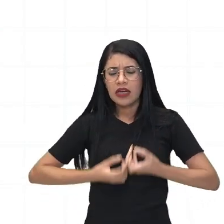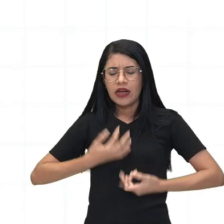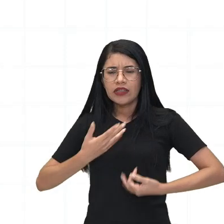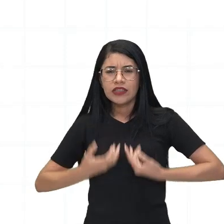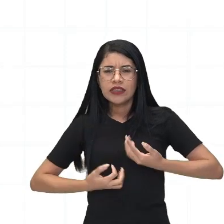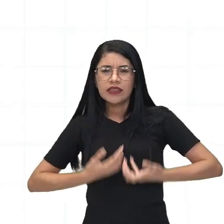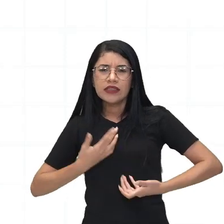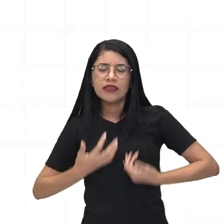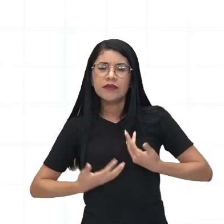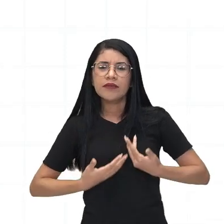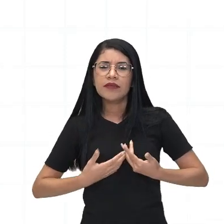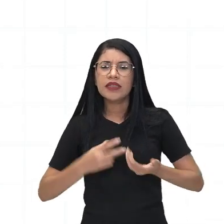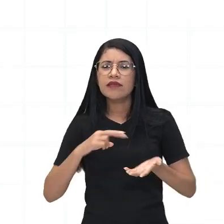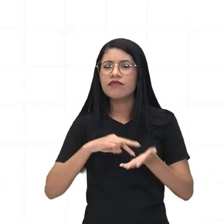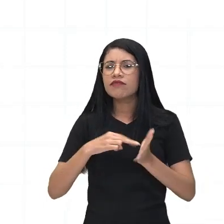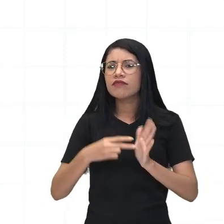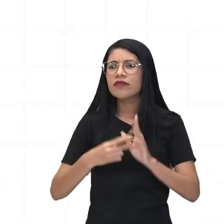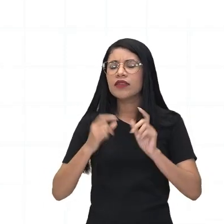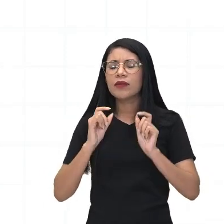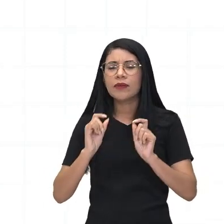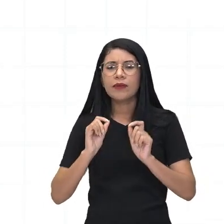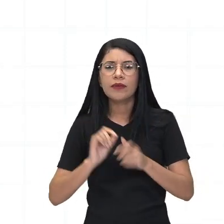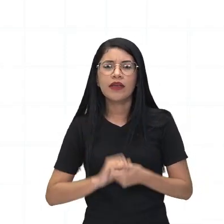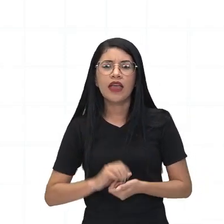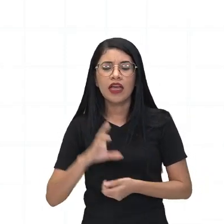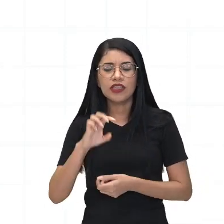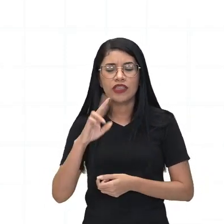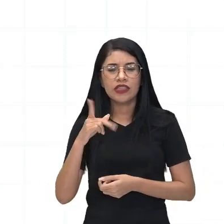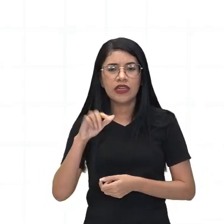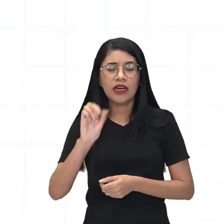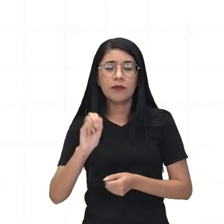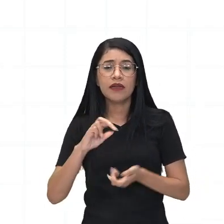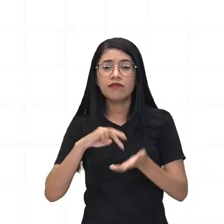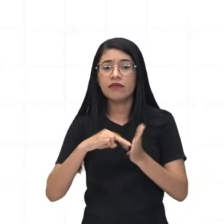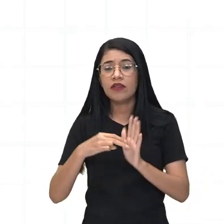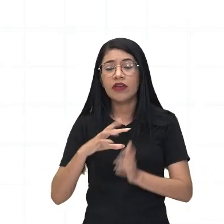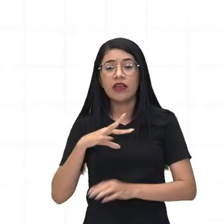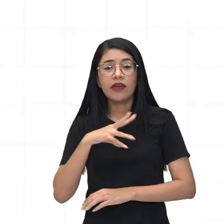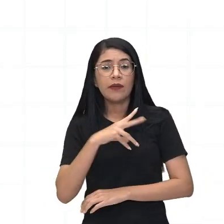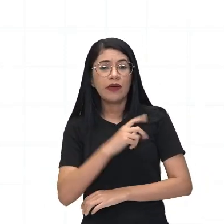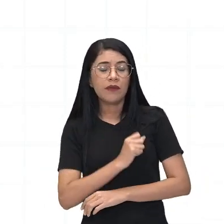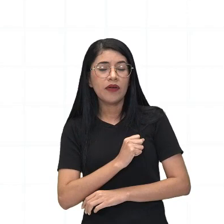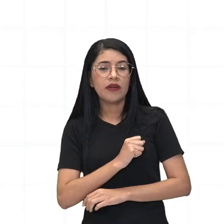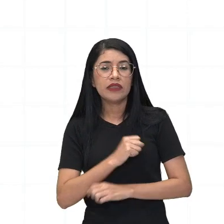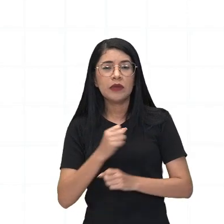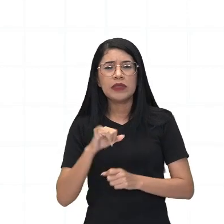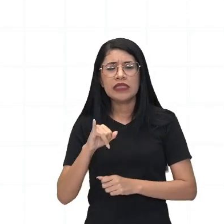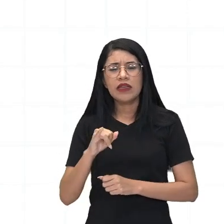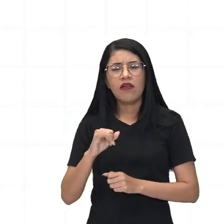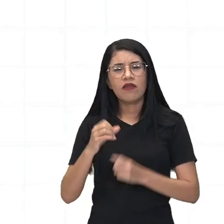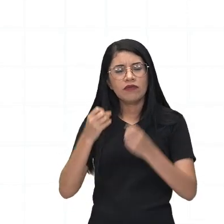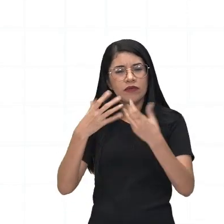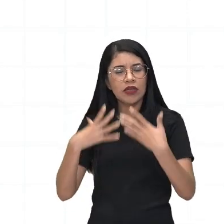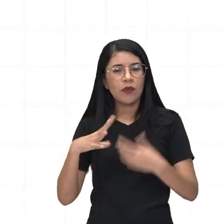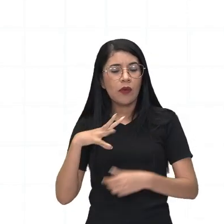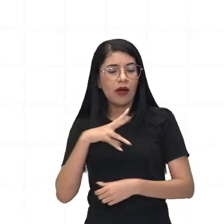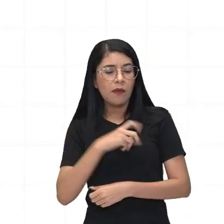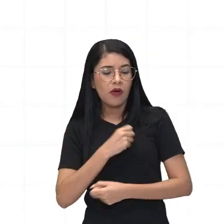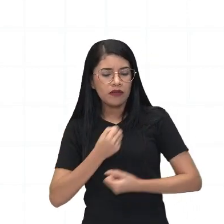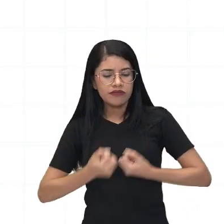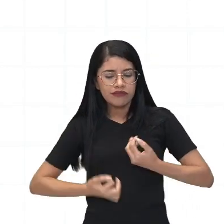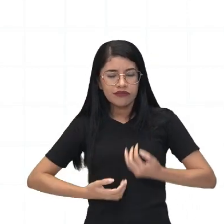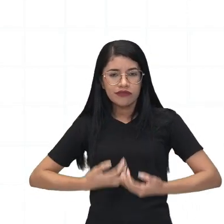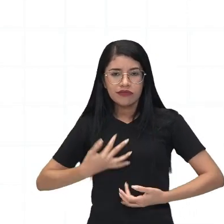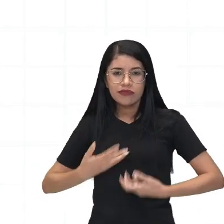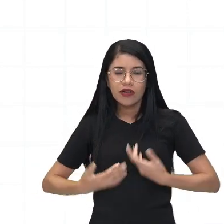Ora, quem que é chama aqui nesse soneto? É o amor, né? Então, quando eu digo que o amor é chama, eu